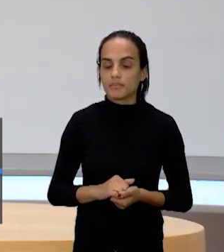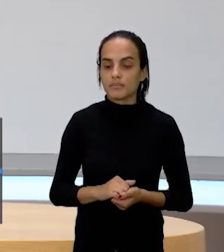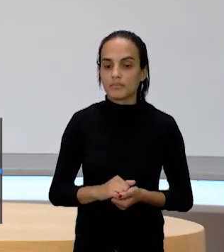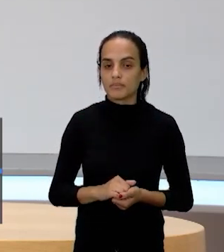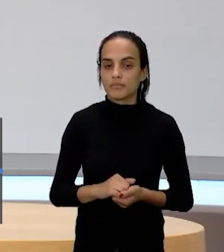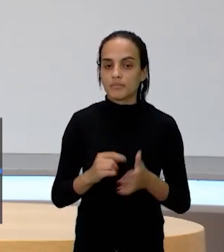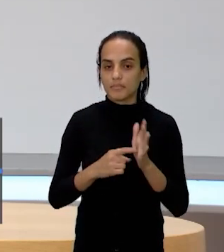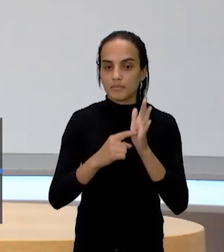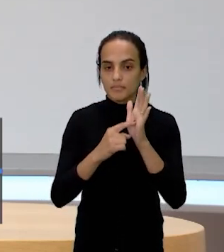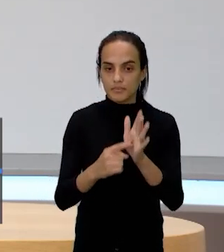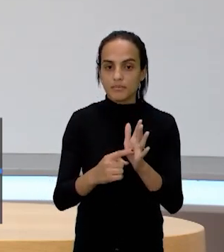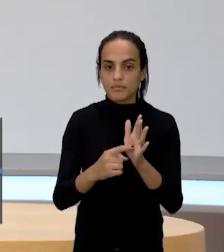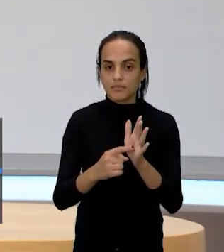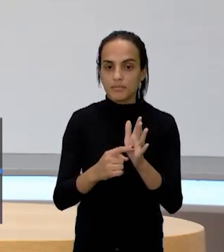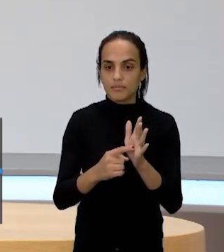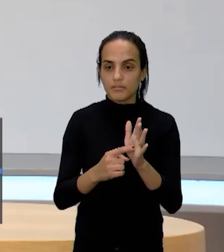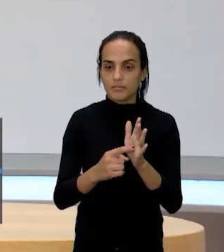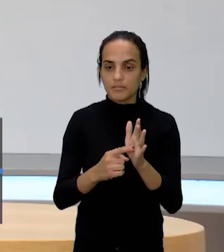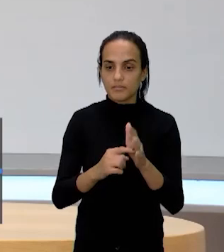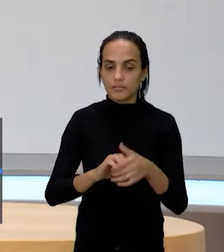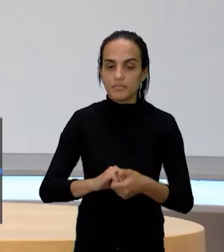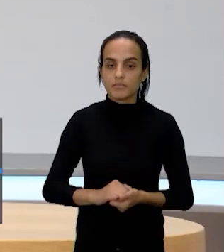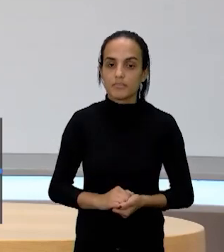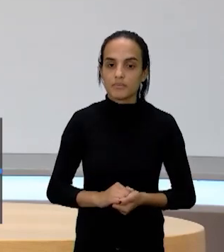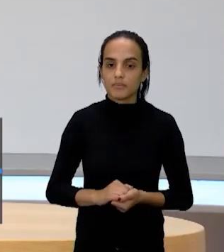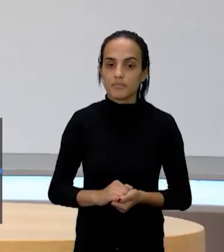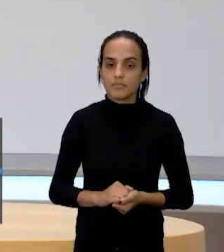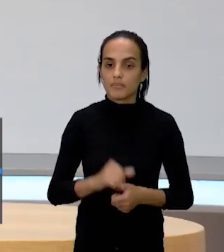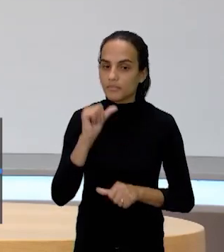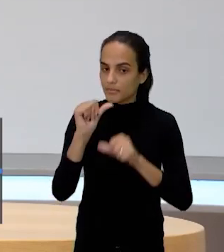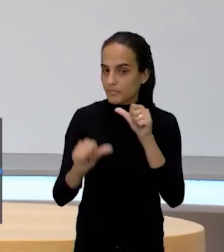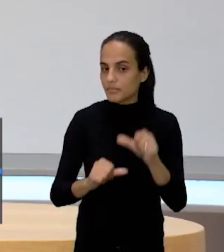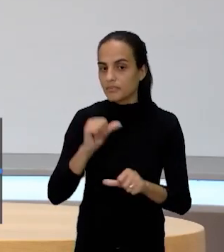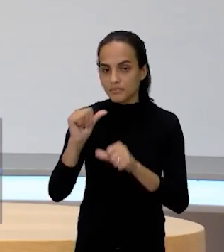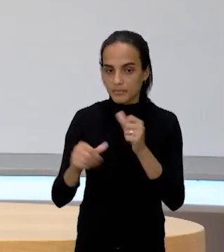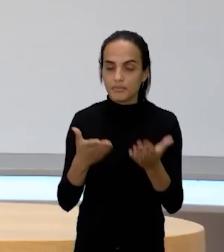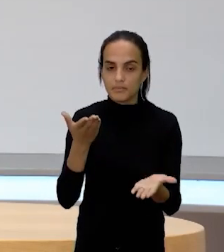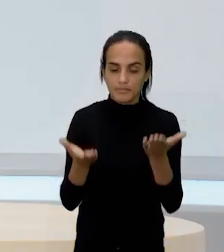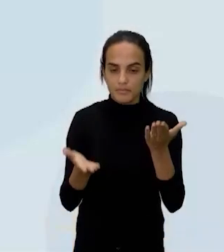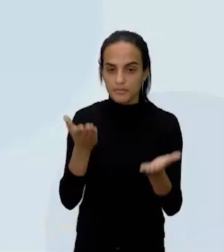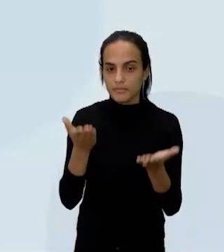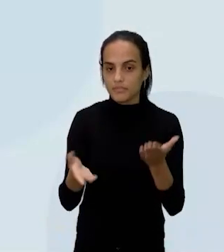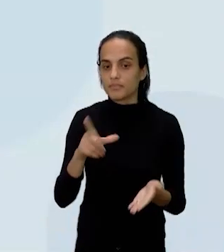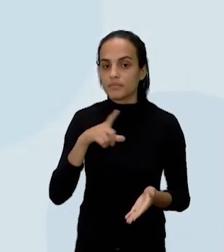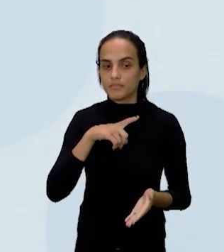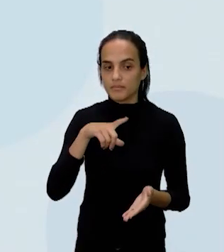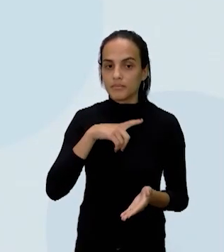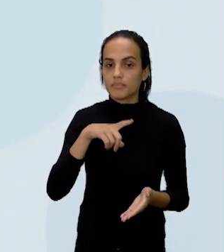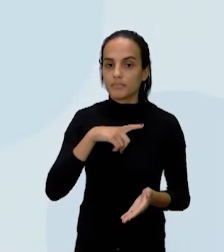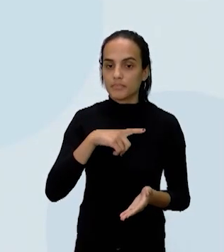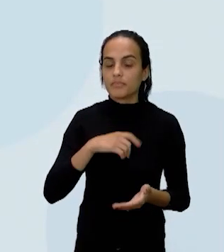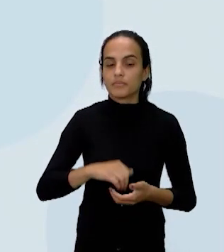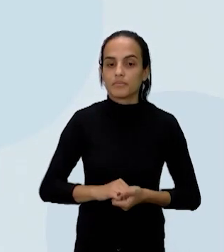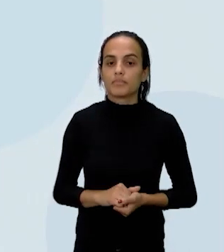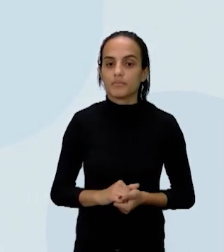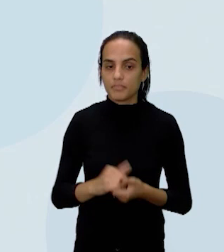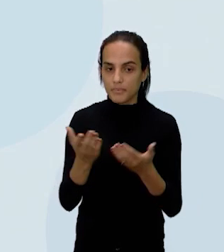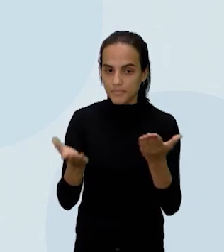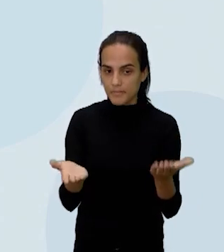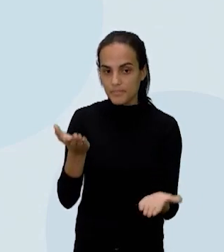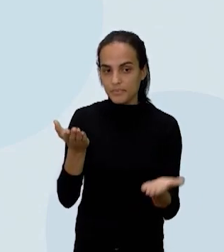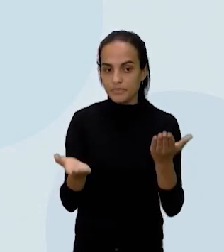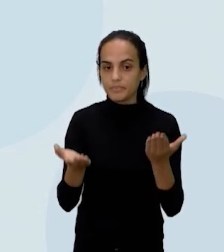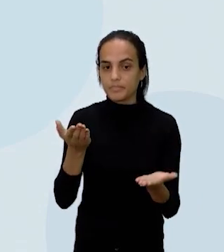mostrar para vocês os fatores que alteram esse equilíbrio. Então eu tenho lá uma reação que ela está em